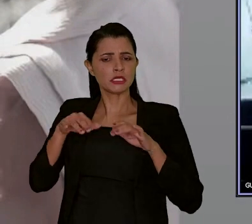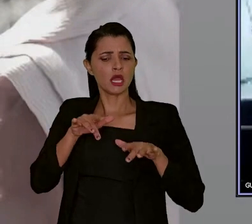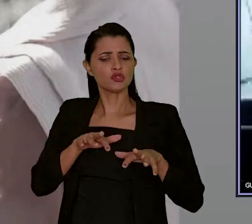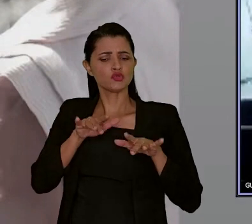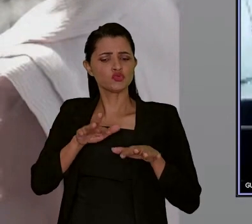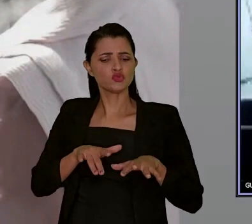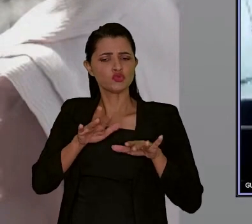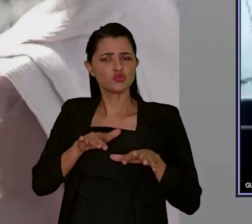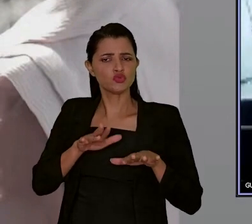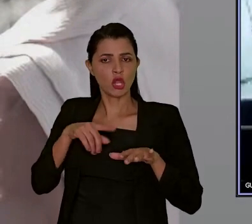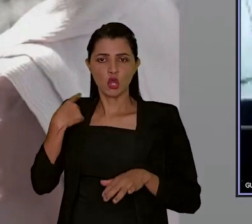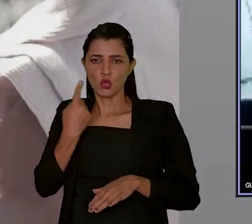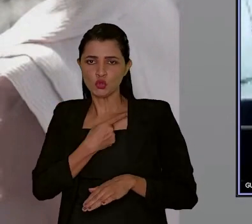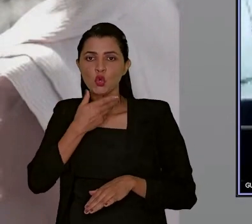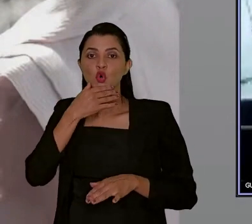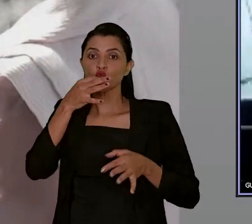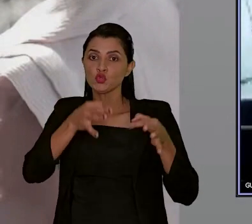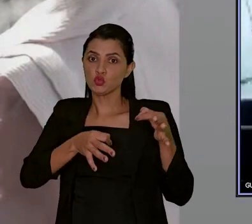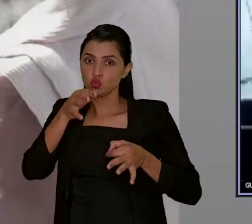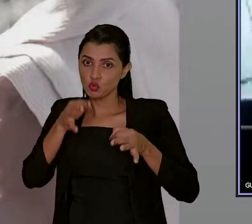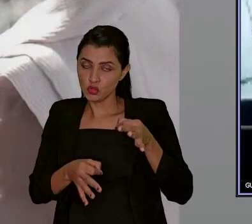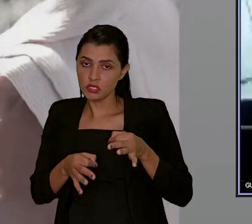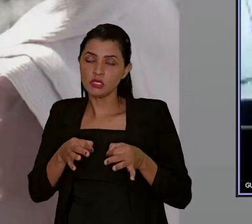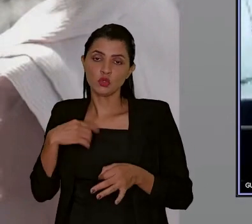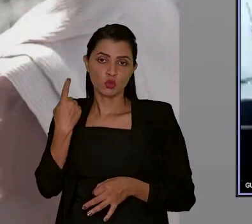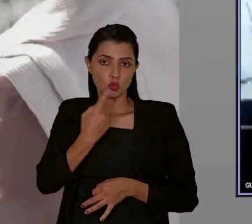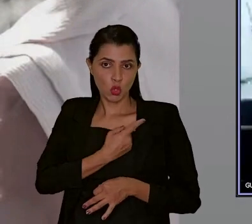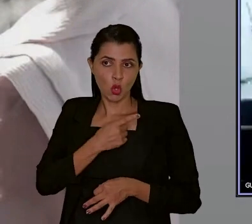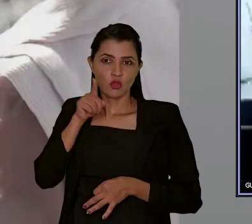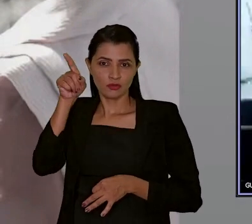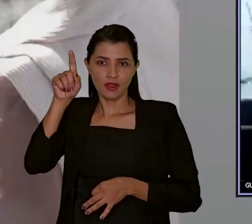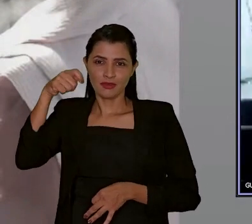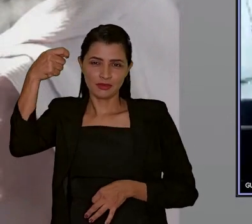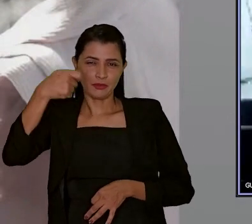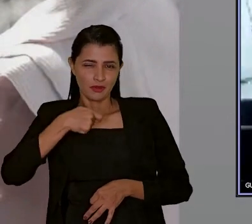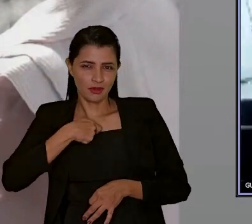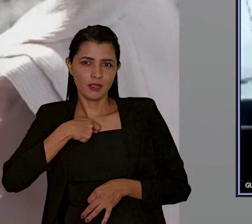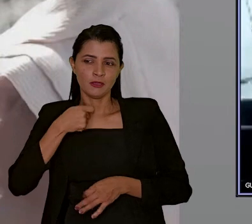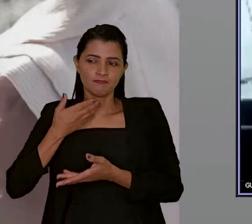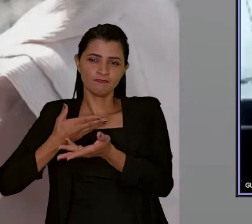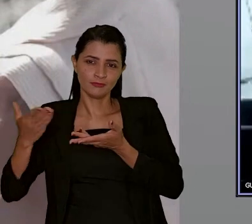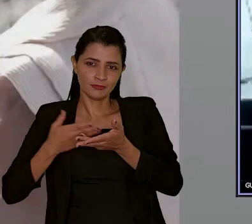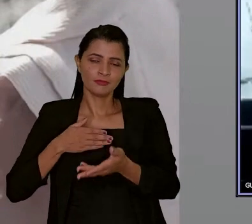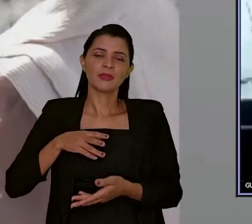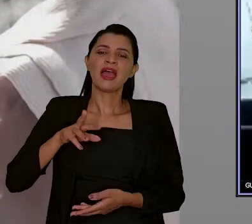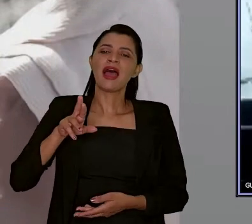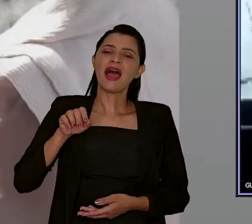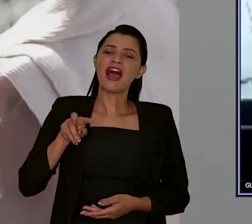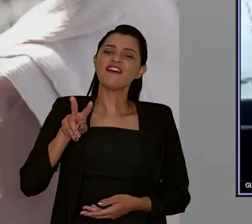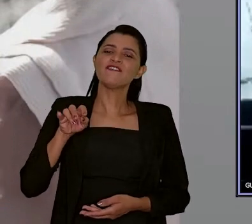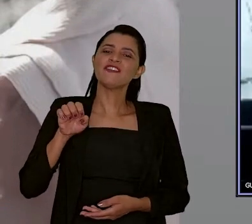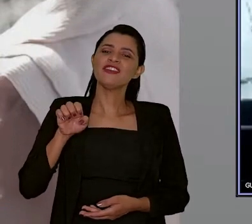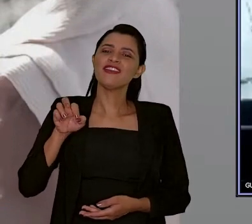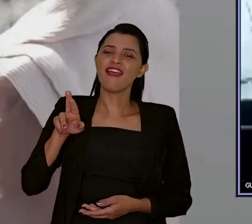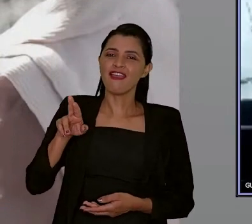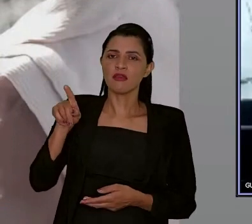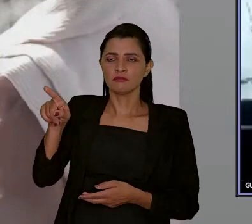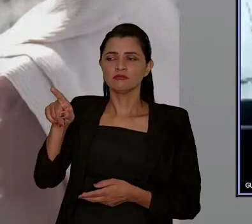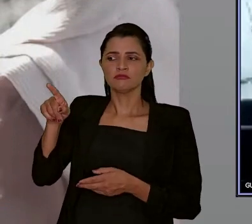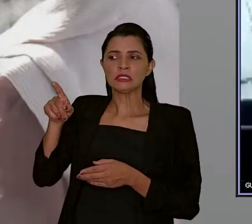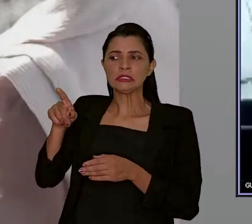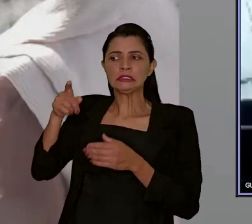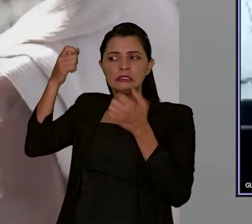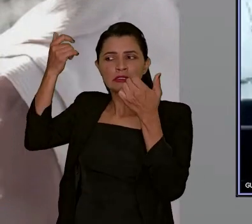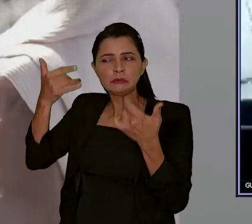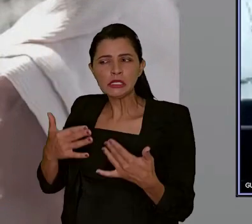ao nosso homólogo na Espanha, o Javier, né? E esclarecendo exatamente